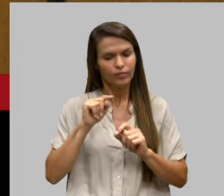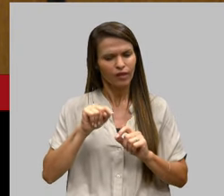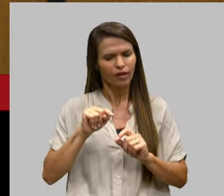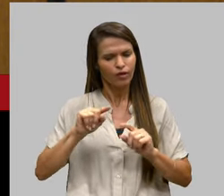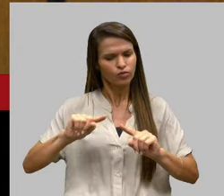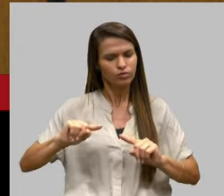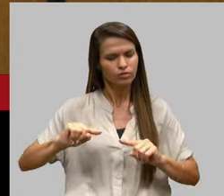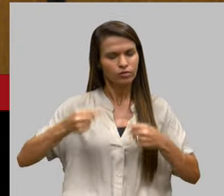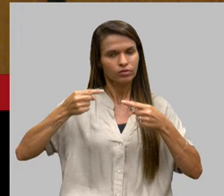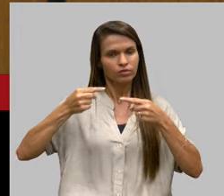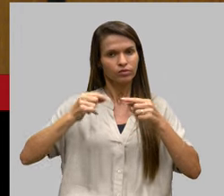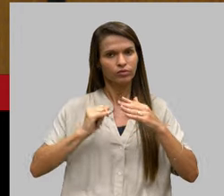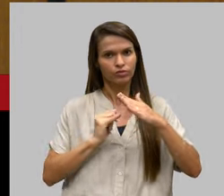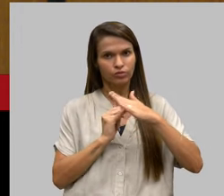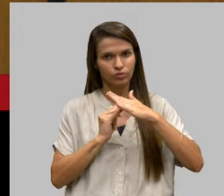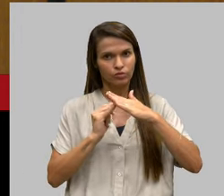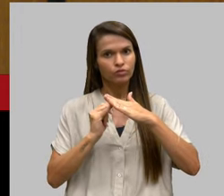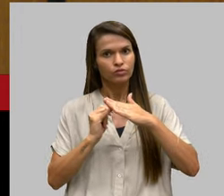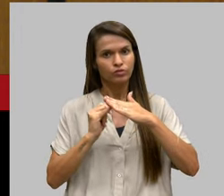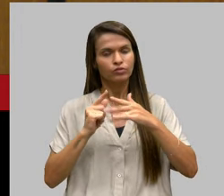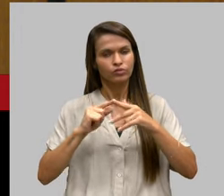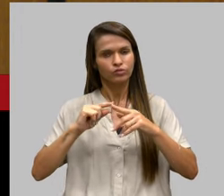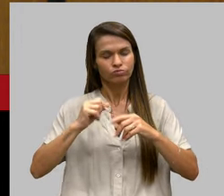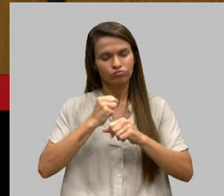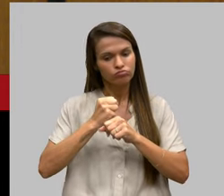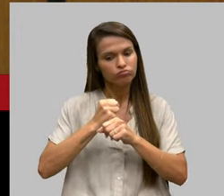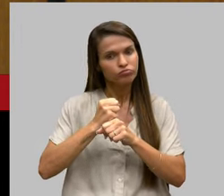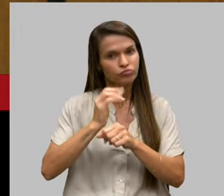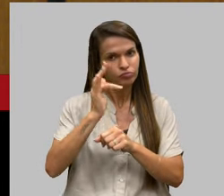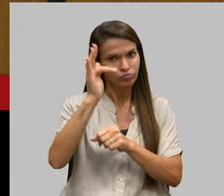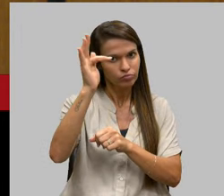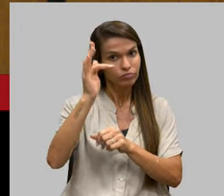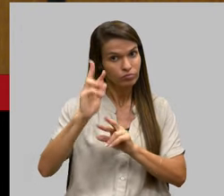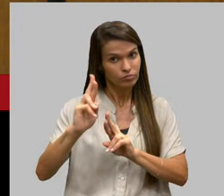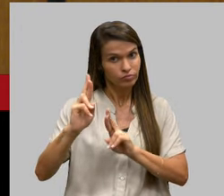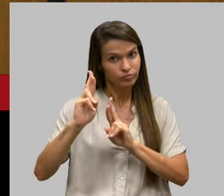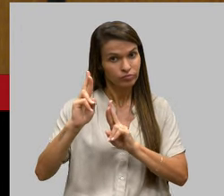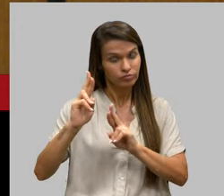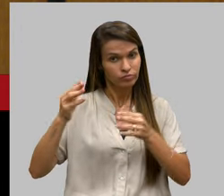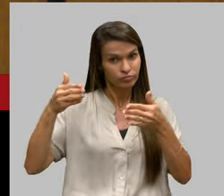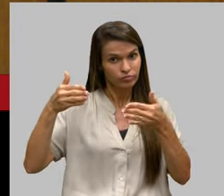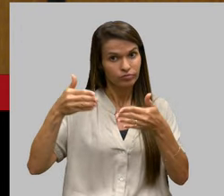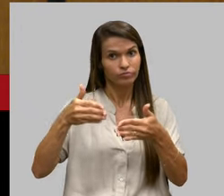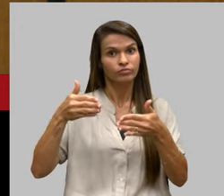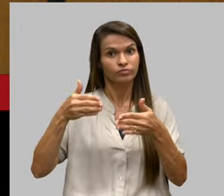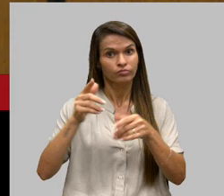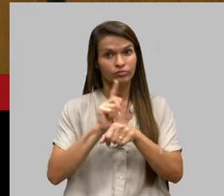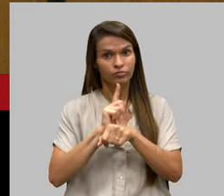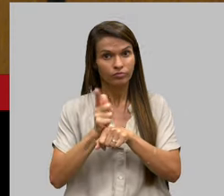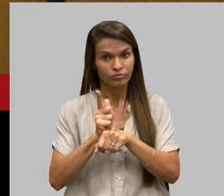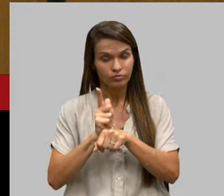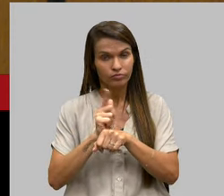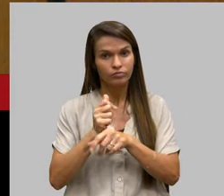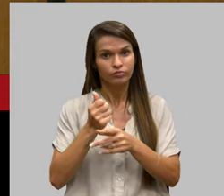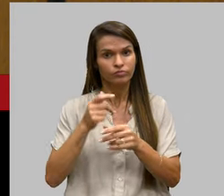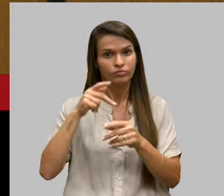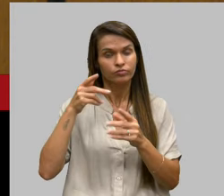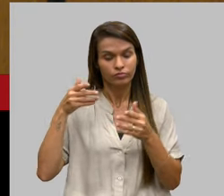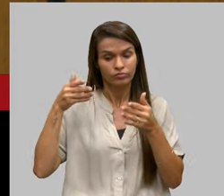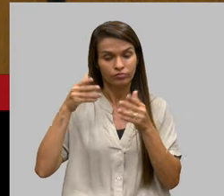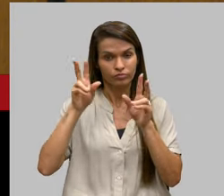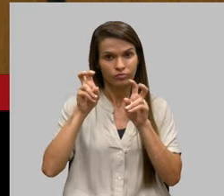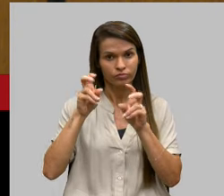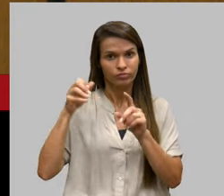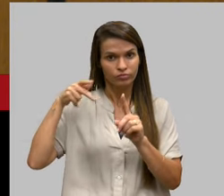Instituto pros próximos anos a nossa expectativa é centralizar a gestão do regime de previdência E